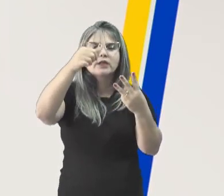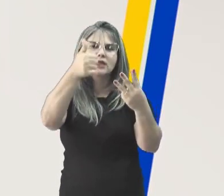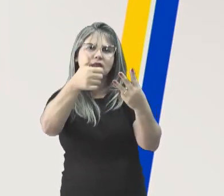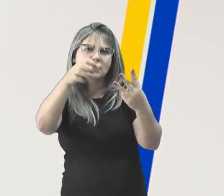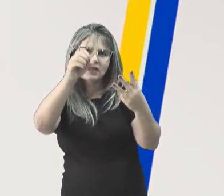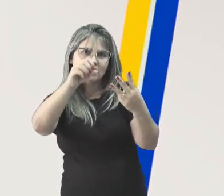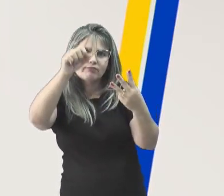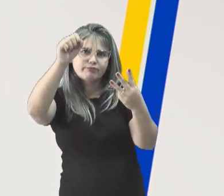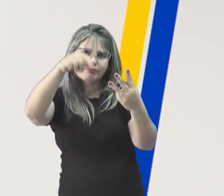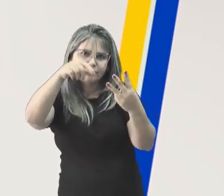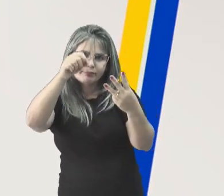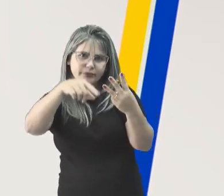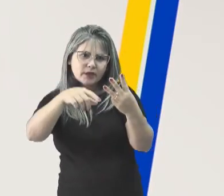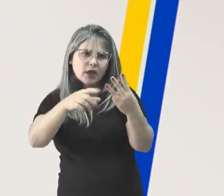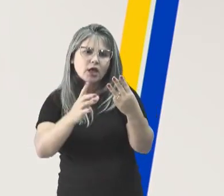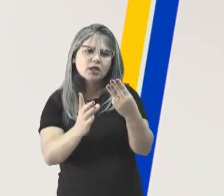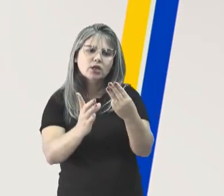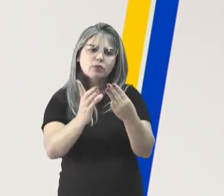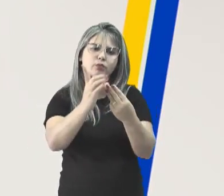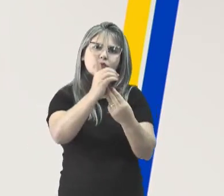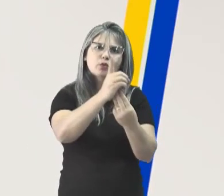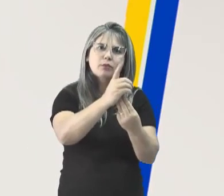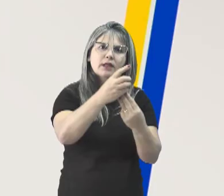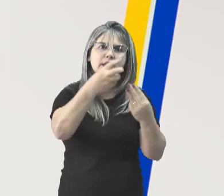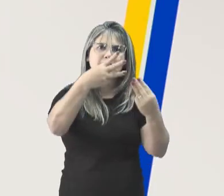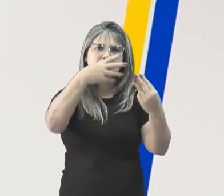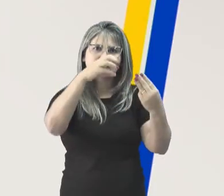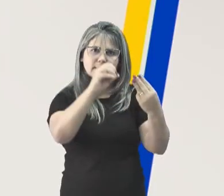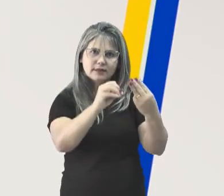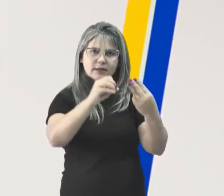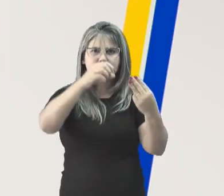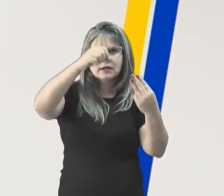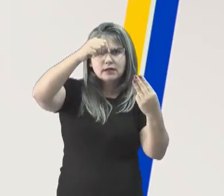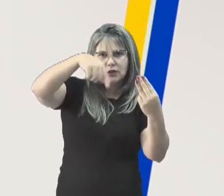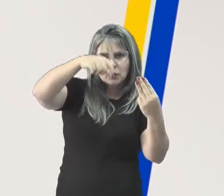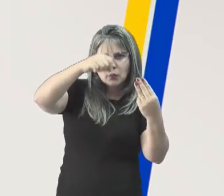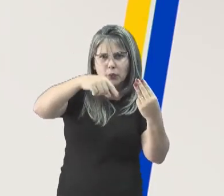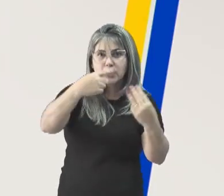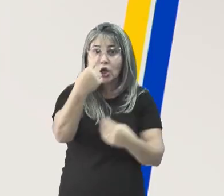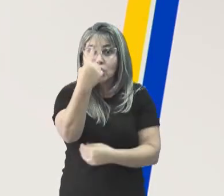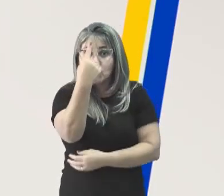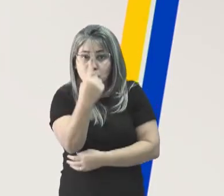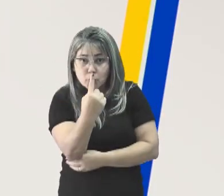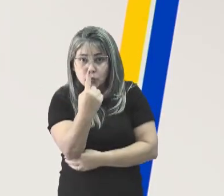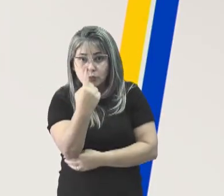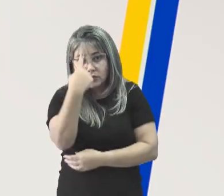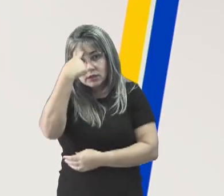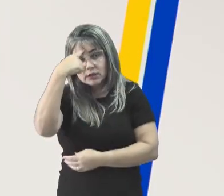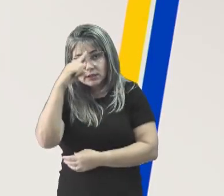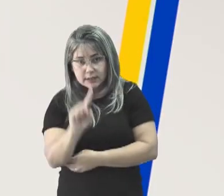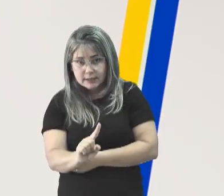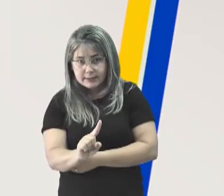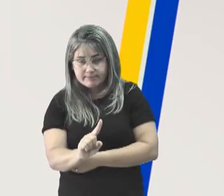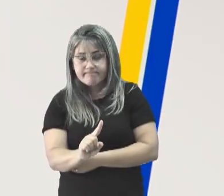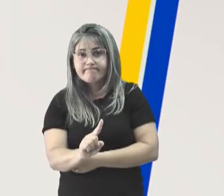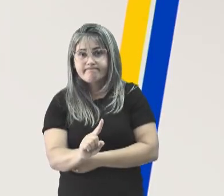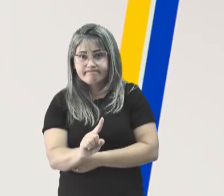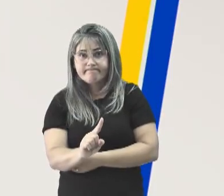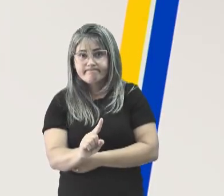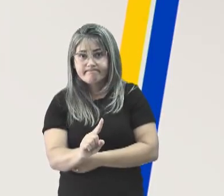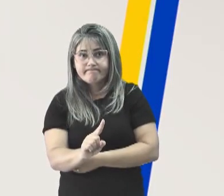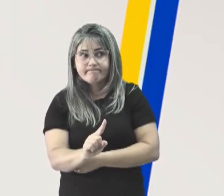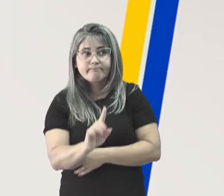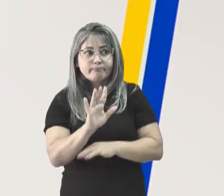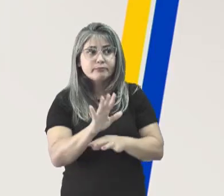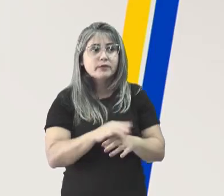gotas, então no final do dia ele vai ter tomado quantas gotas? Então, 3 vezes 10. Então, no